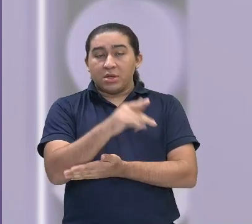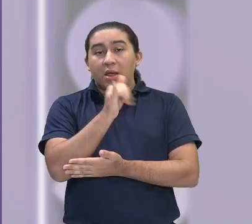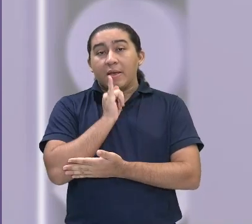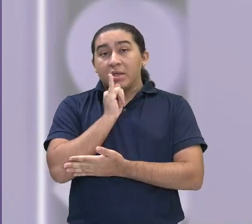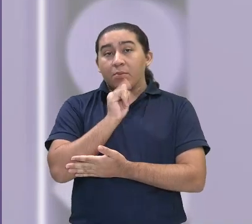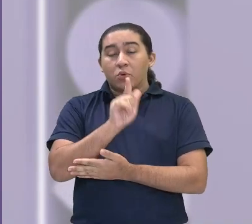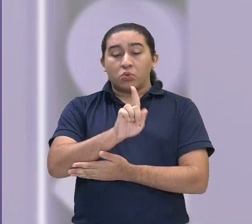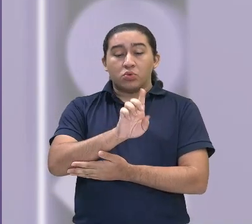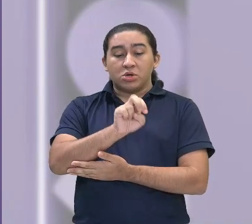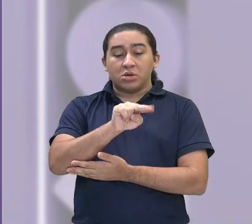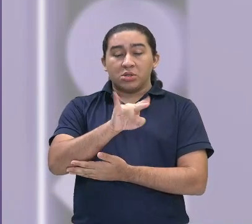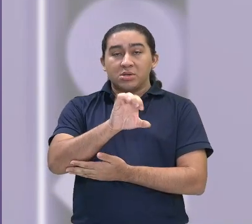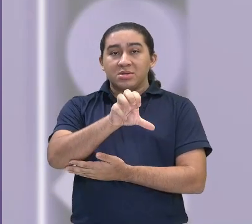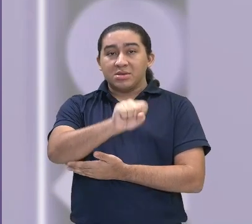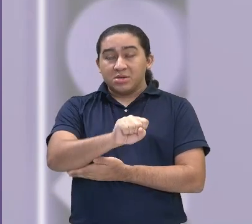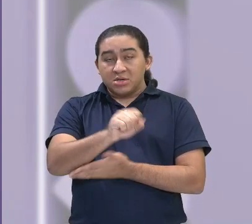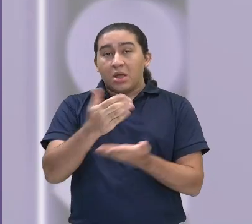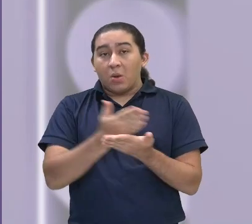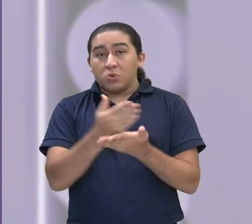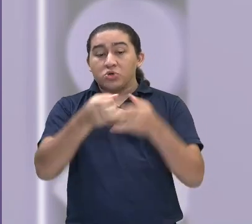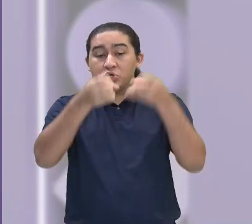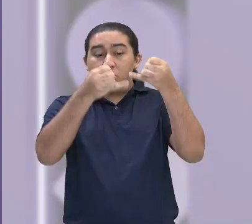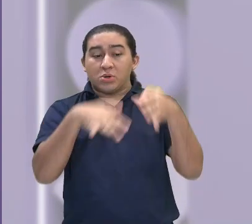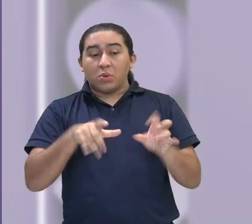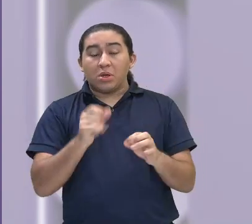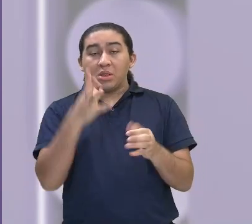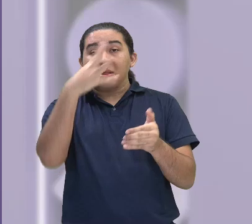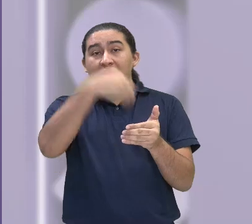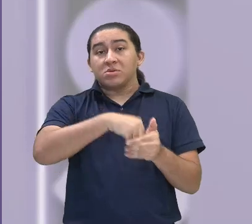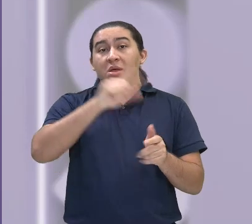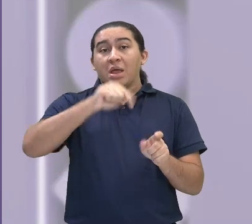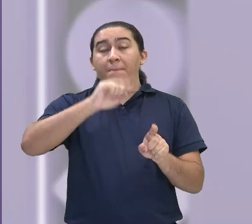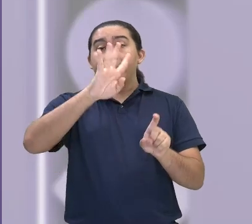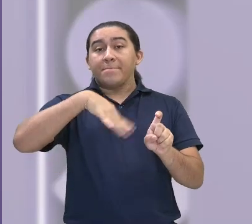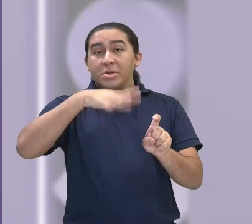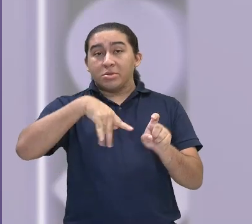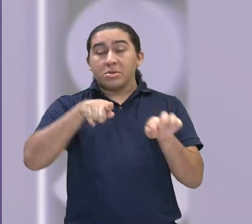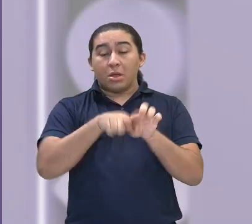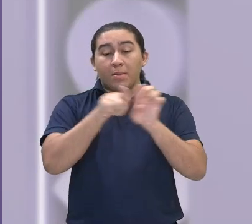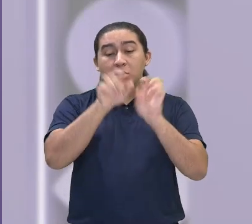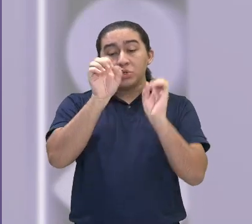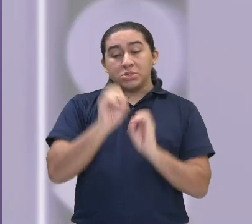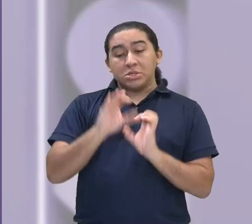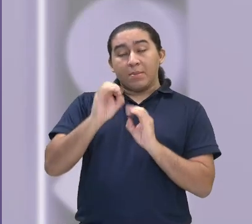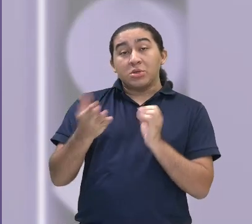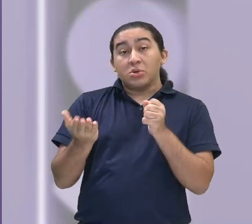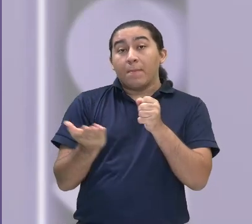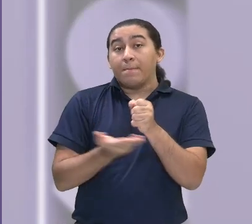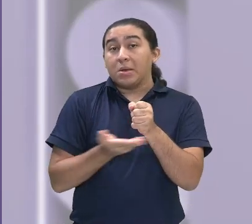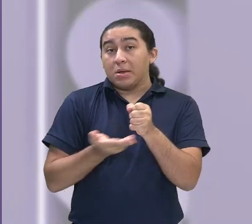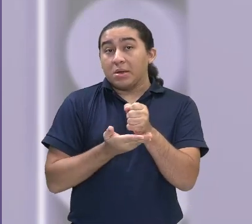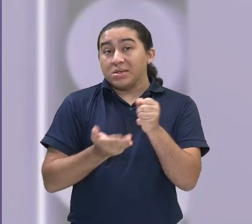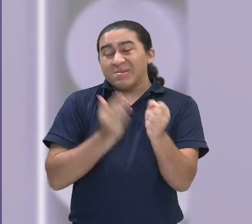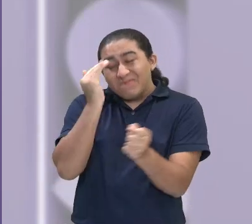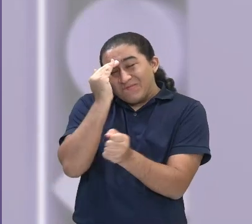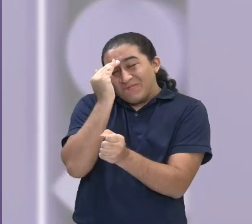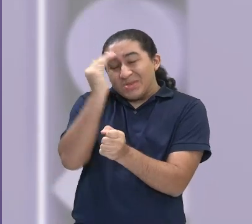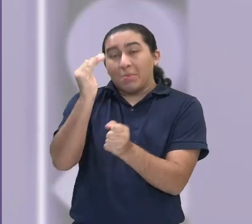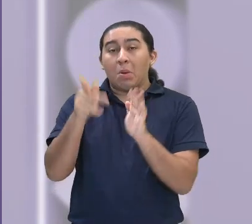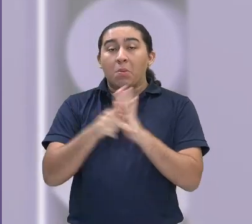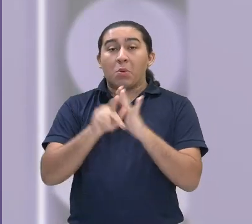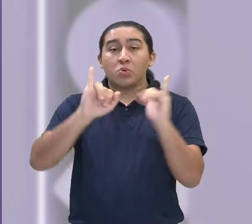do Gênesis, alguns estudiosos vão dizer que ali se concentram os mitos, os ensinamentos primordiais do judaísmo e